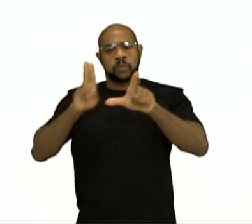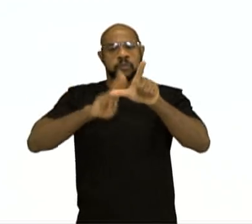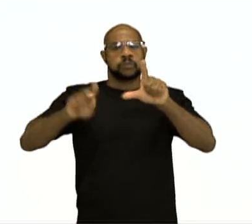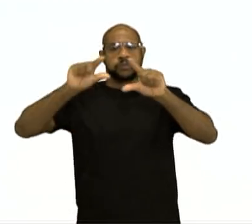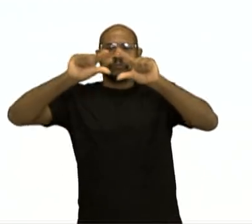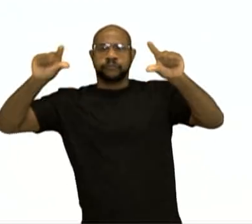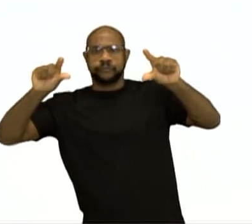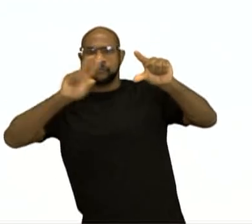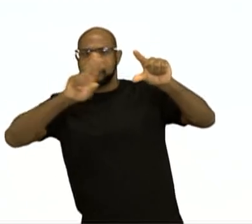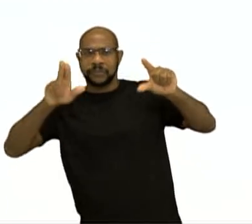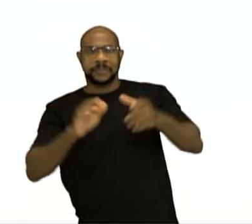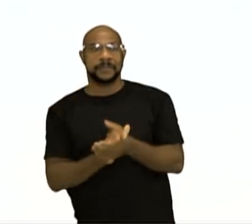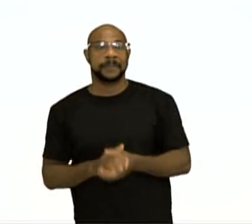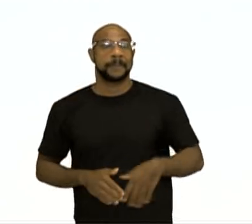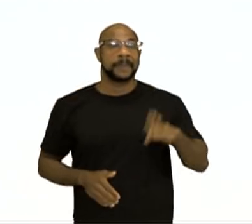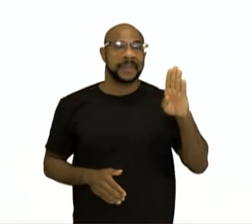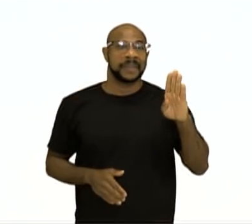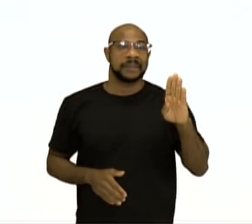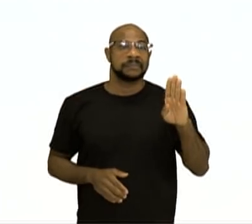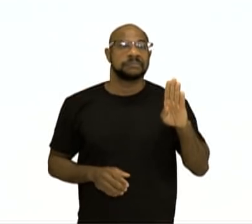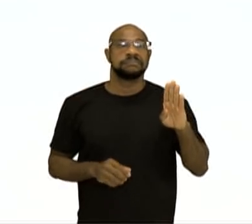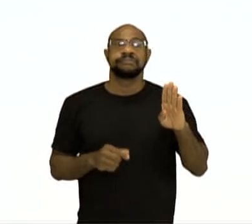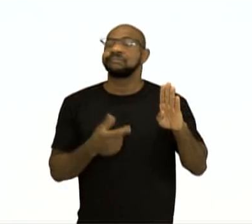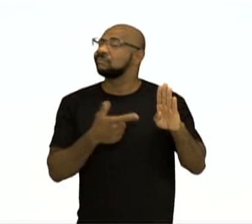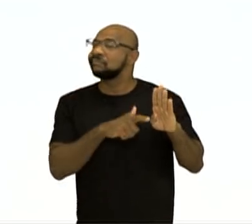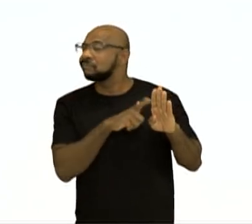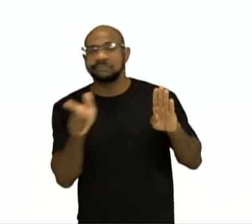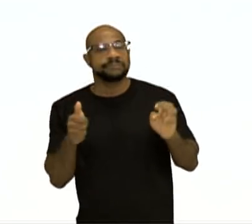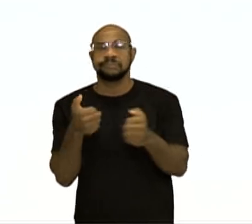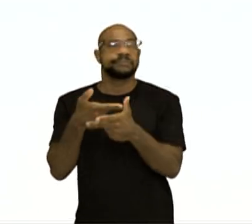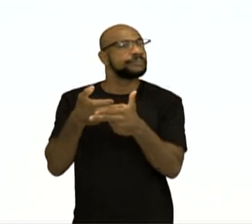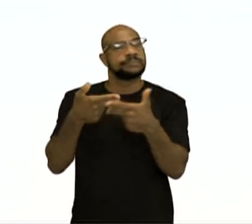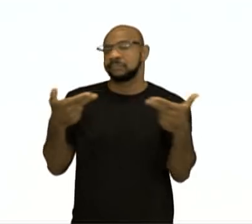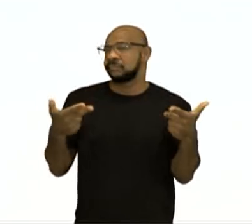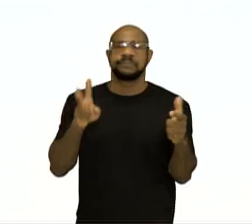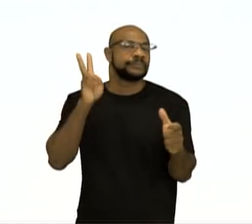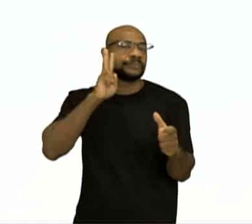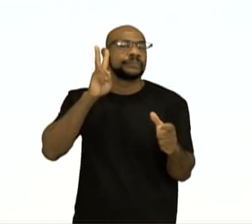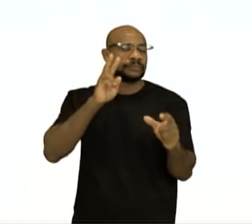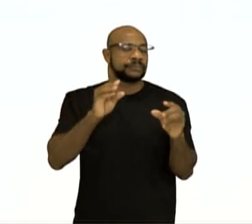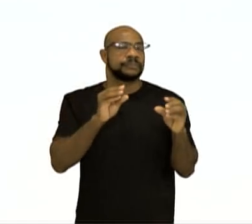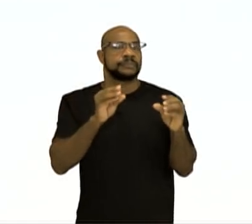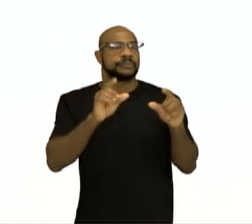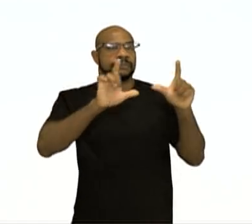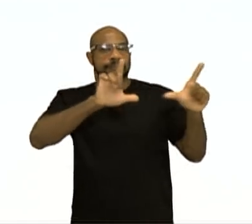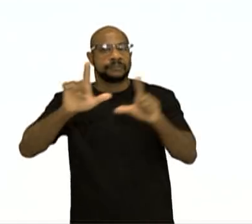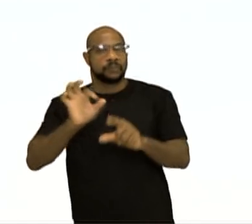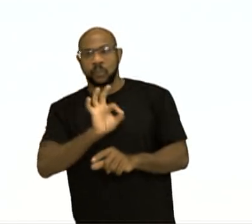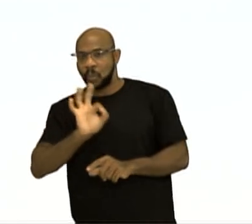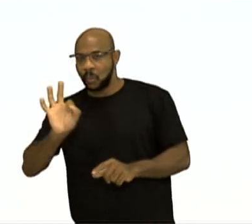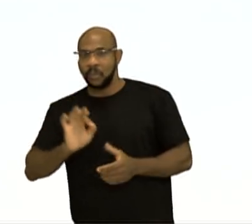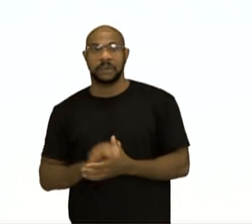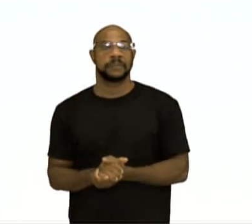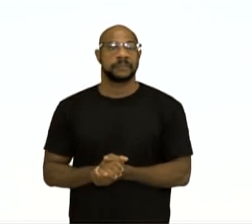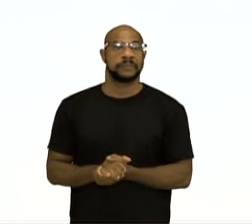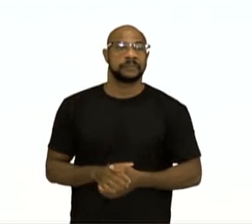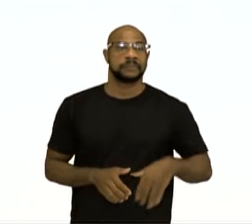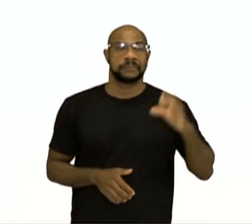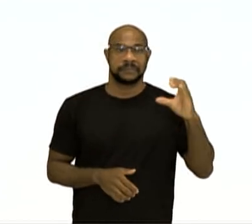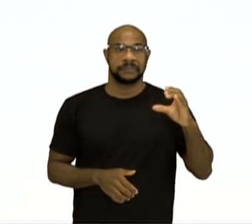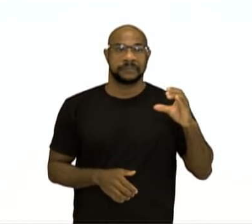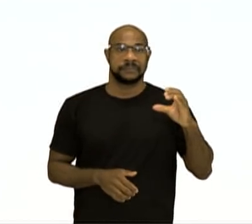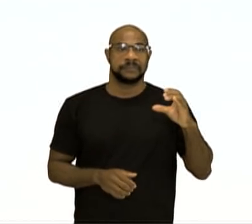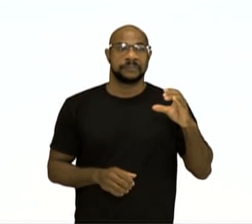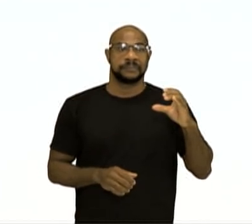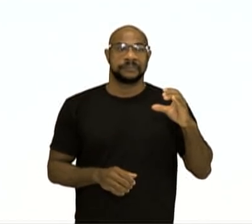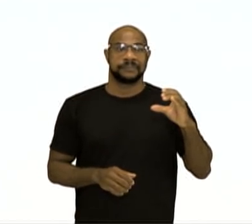B. Não é um elemento da história em quadrinhos. Letra C. As HQs